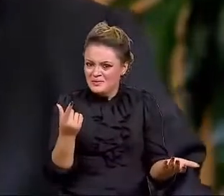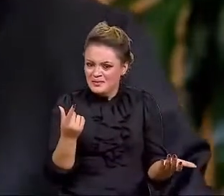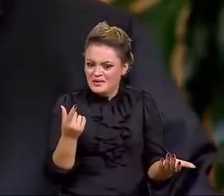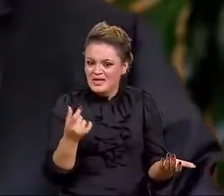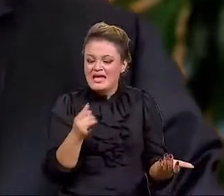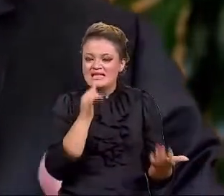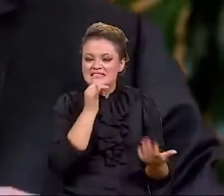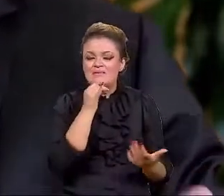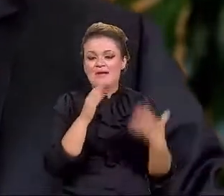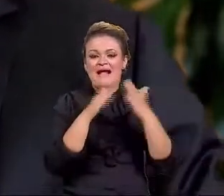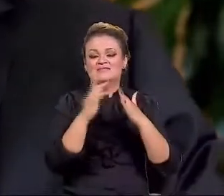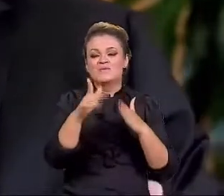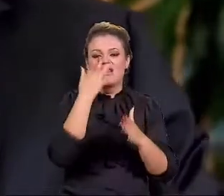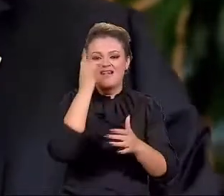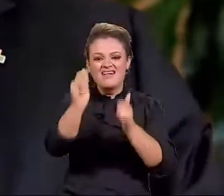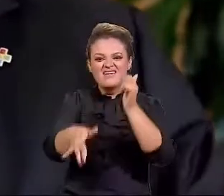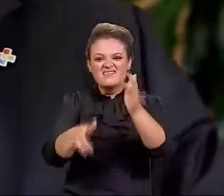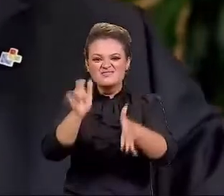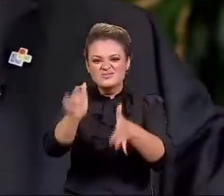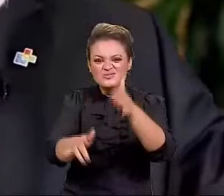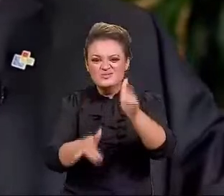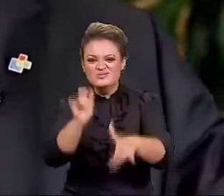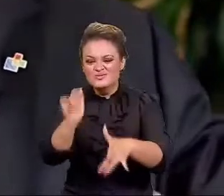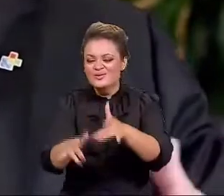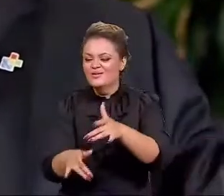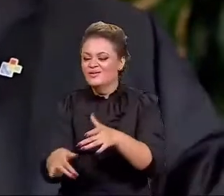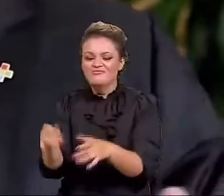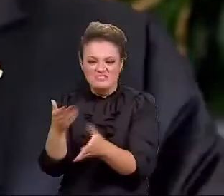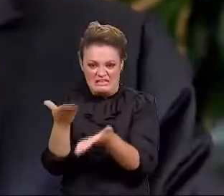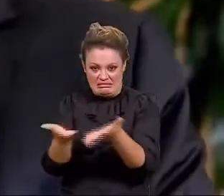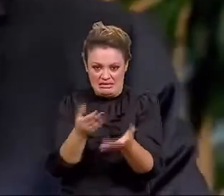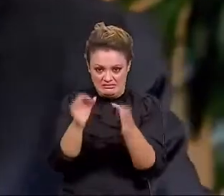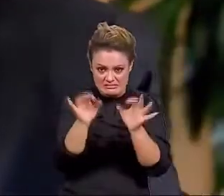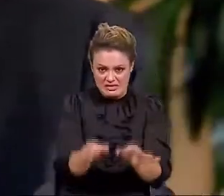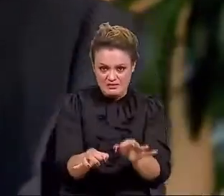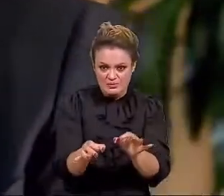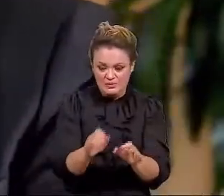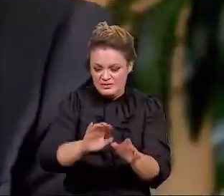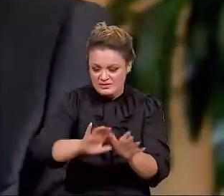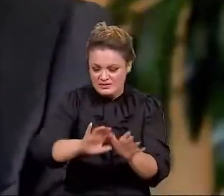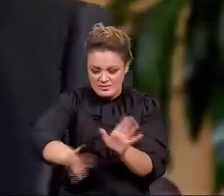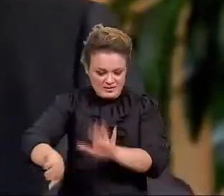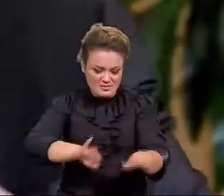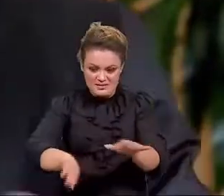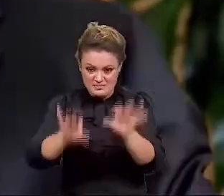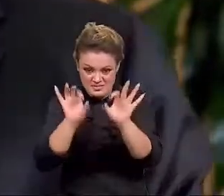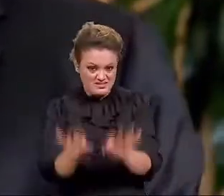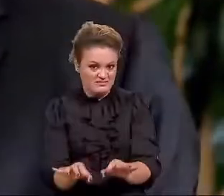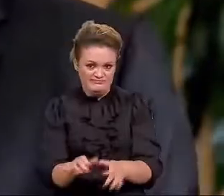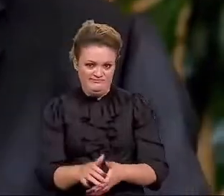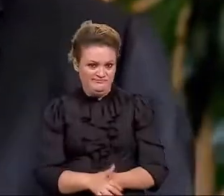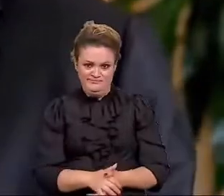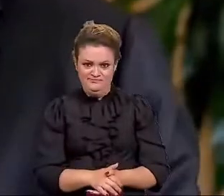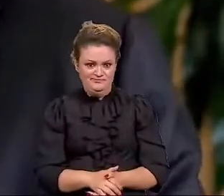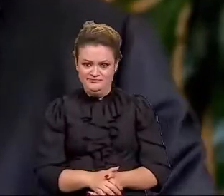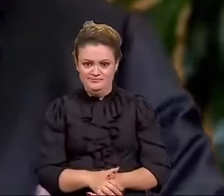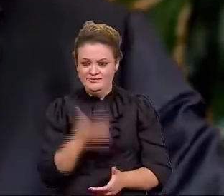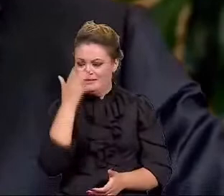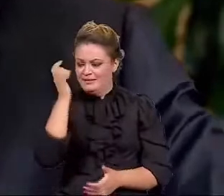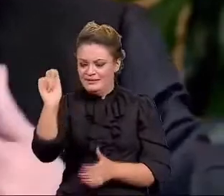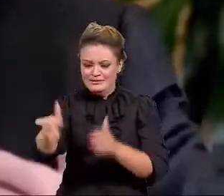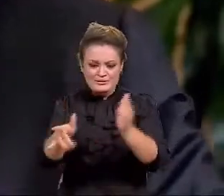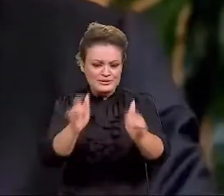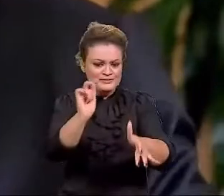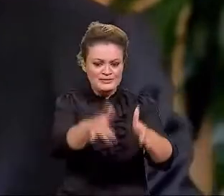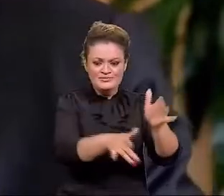lixo do nosso bairro, nós não cuidamos do lixo. Vai se jogando lixo em tudo quanto é lugar, não tem lixo seletivo na maioria dos lugares. Ou seja,